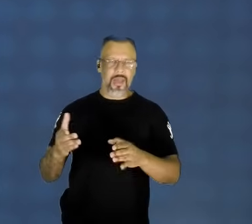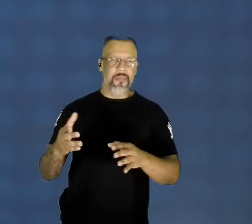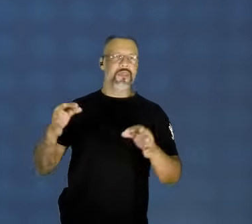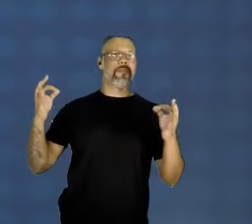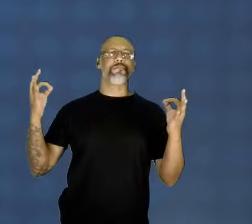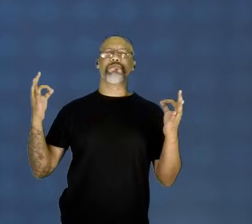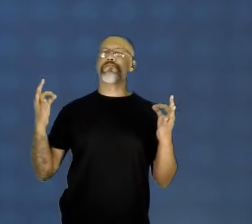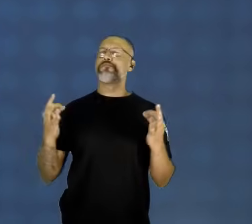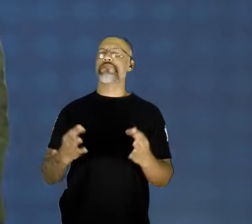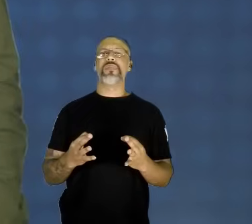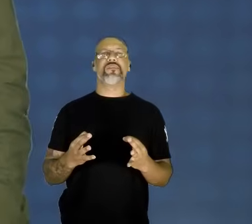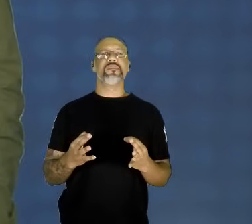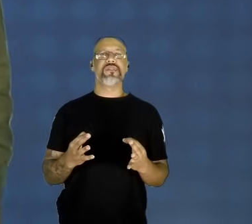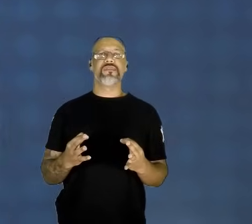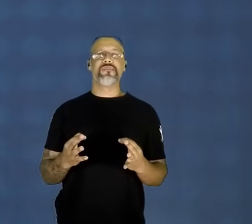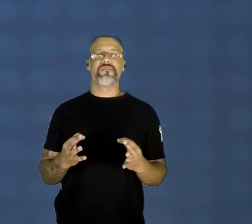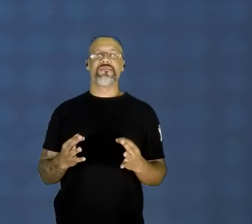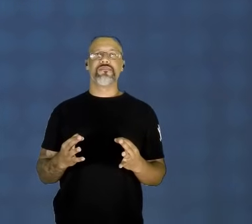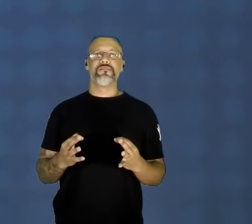Tá bom.